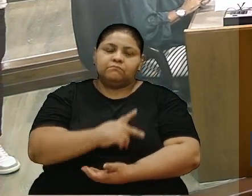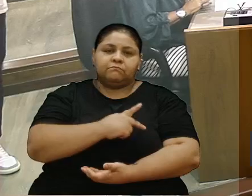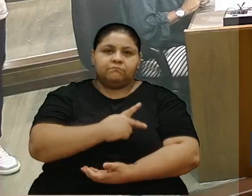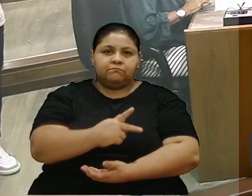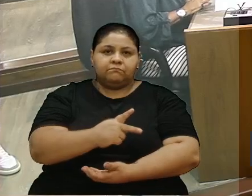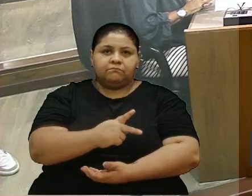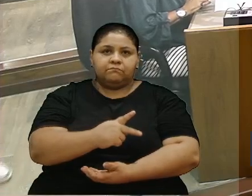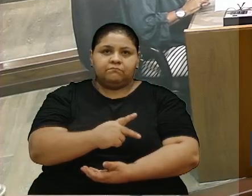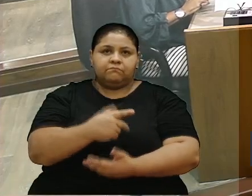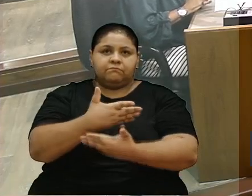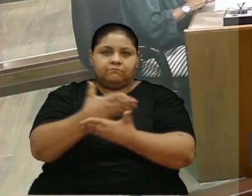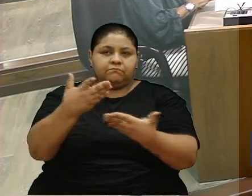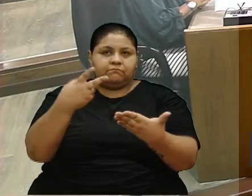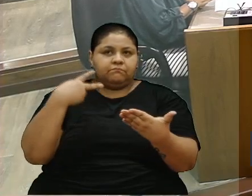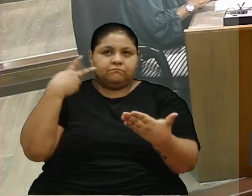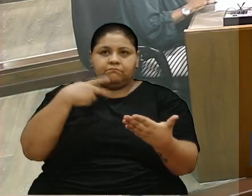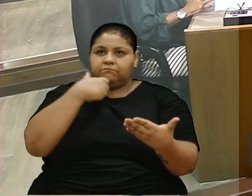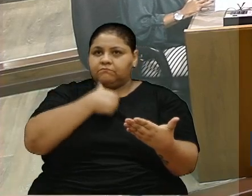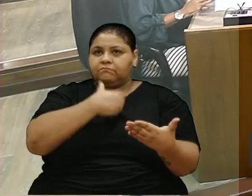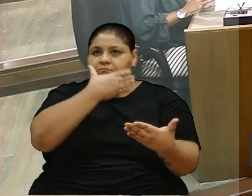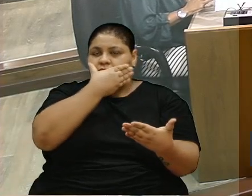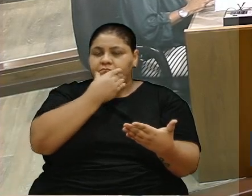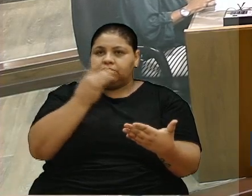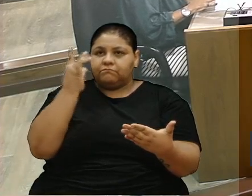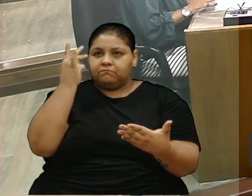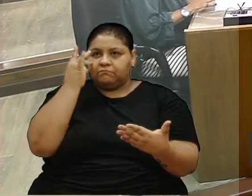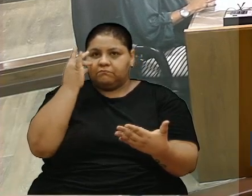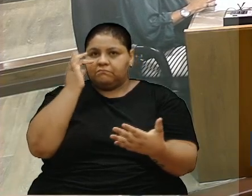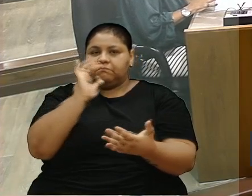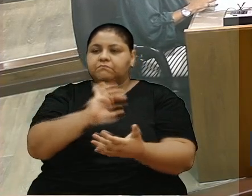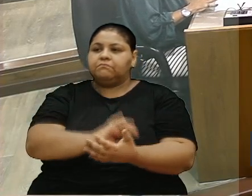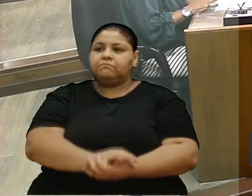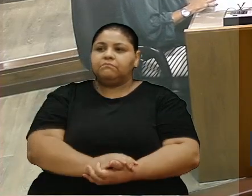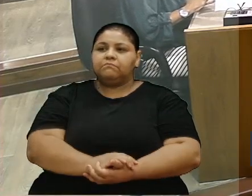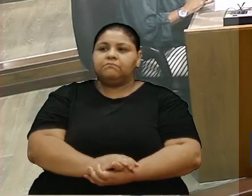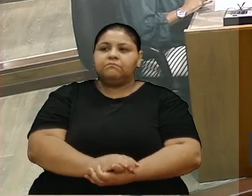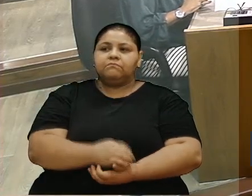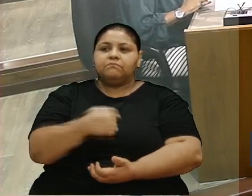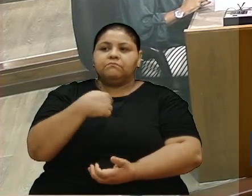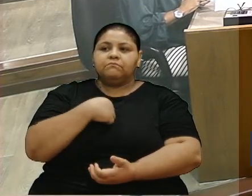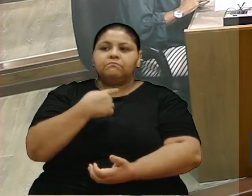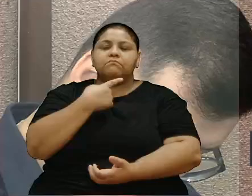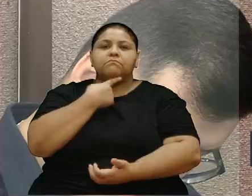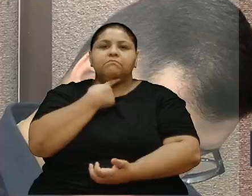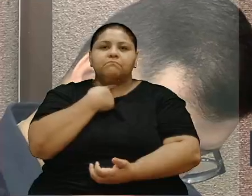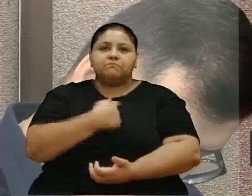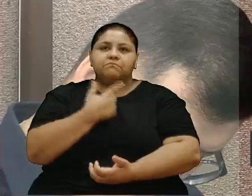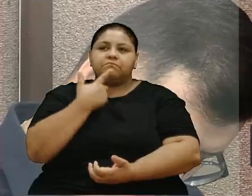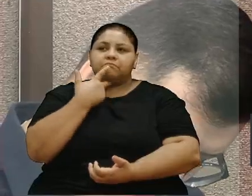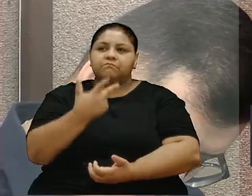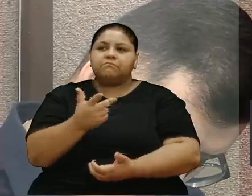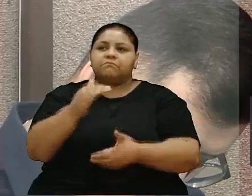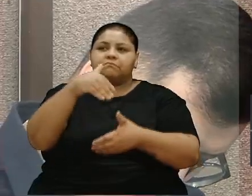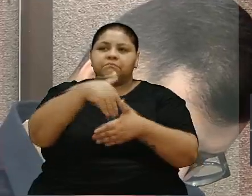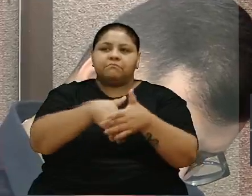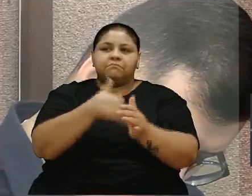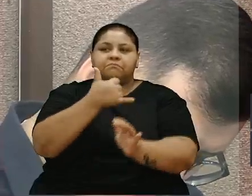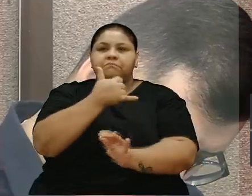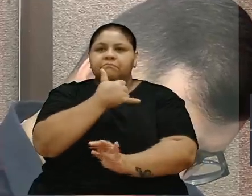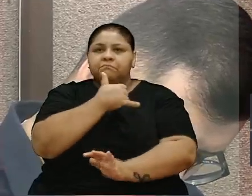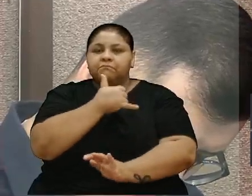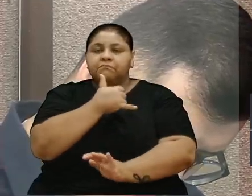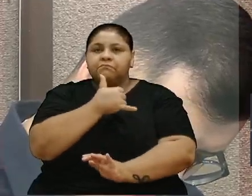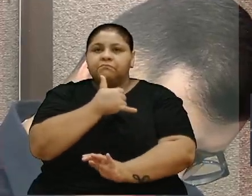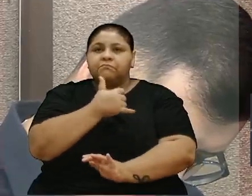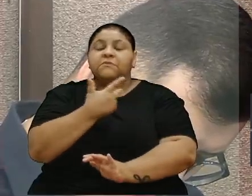presidente, senhores vereadores e vereadoras aqui presentes, eu gostaria de aqui declarar o meu voto de pesar. No dia